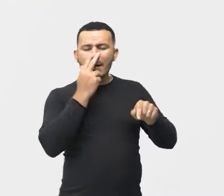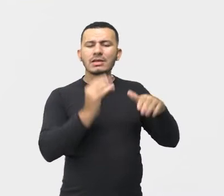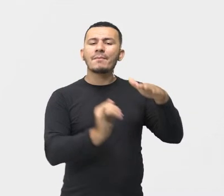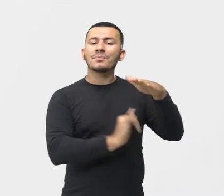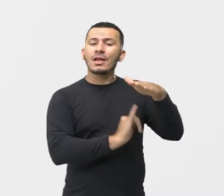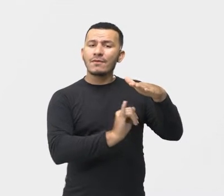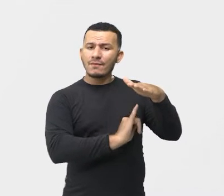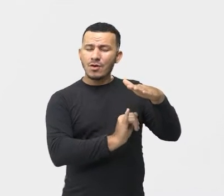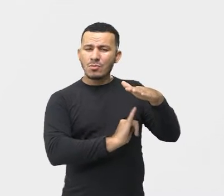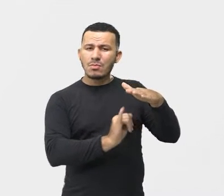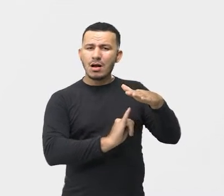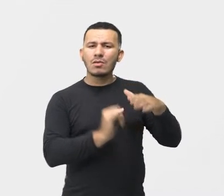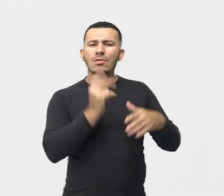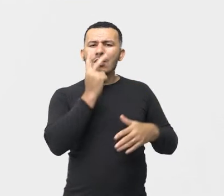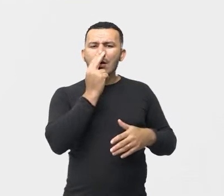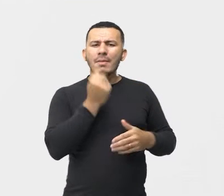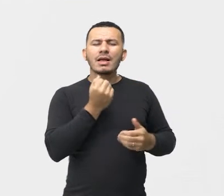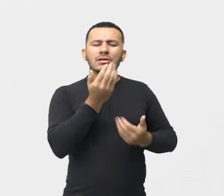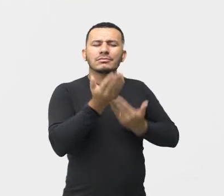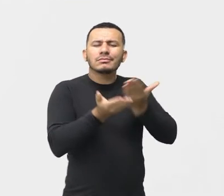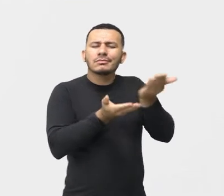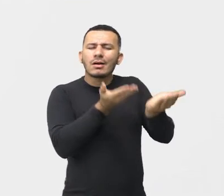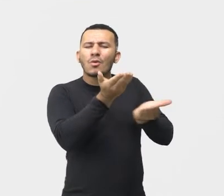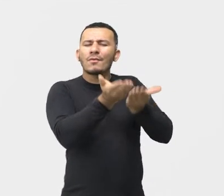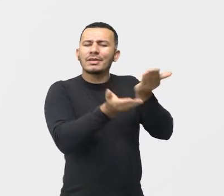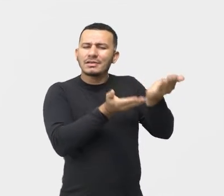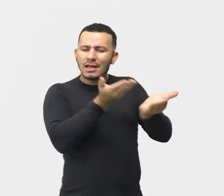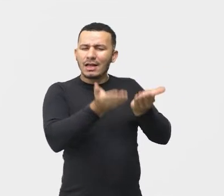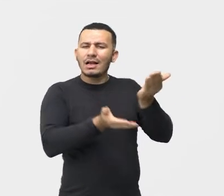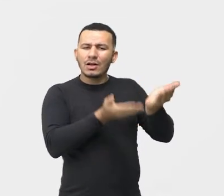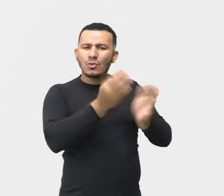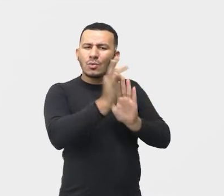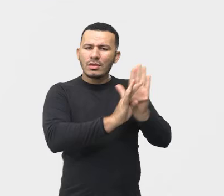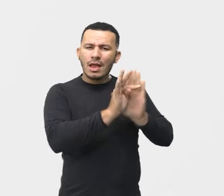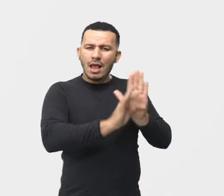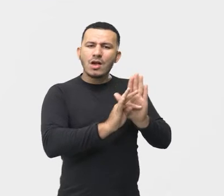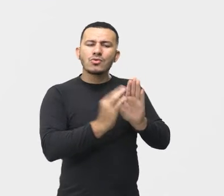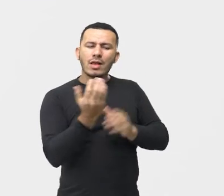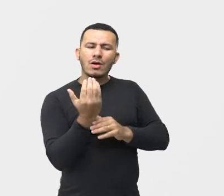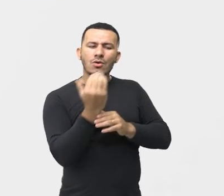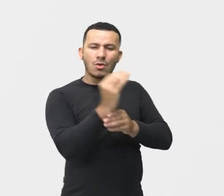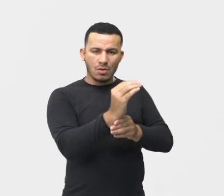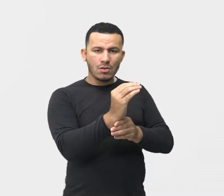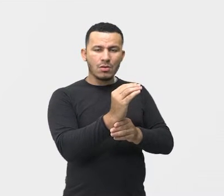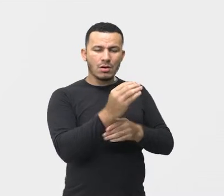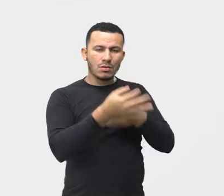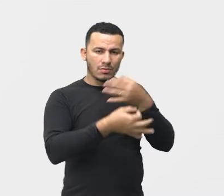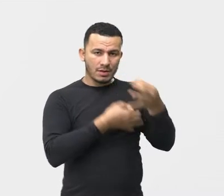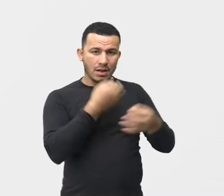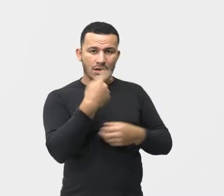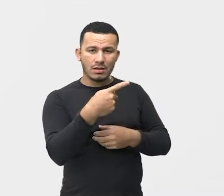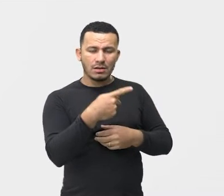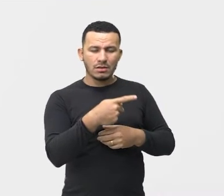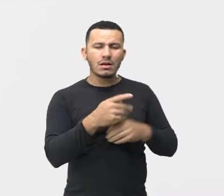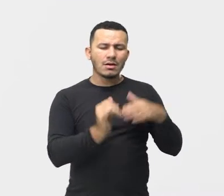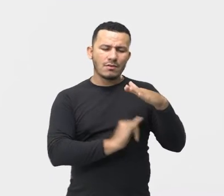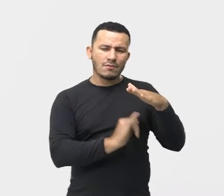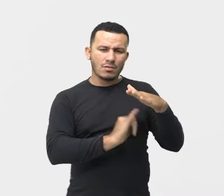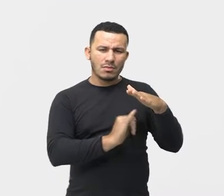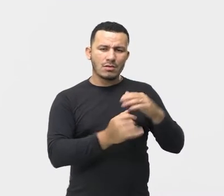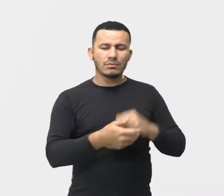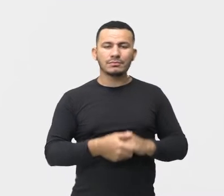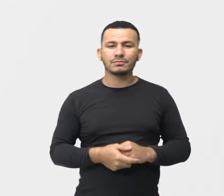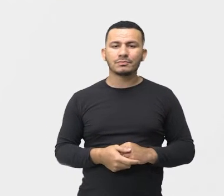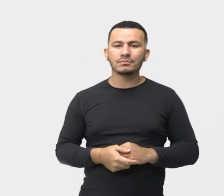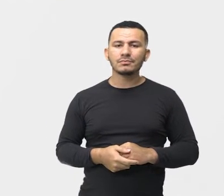assim, quase que como se fosse conversando com o texto e escreve, né? Então, a gente vê nesse tom informal, né?